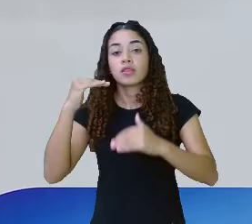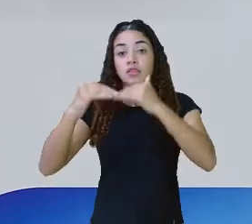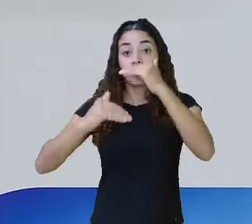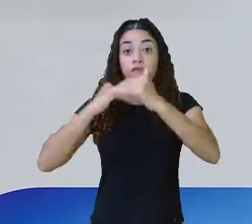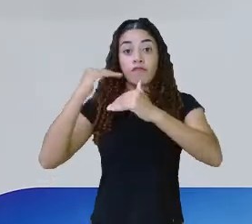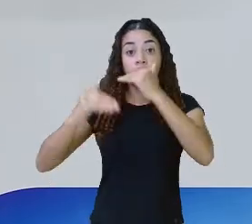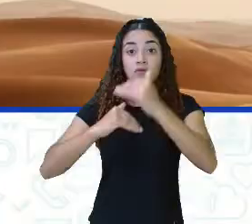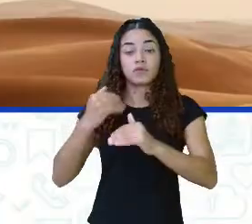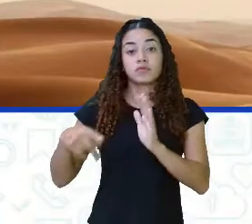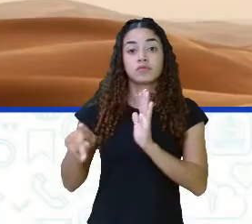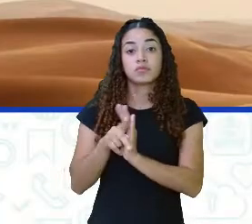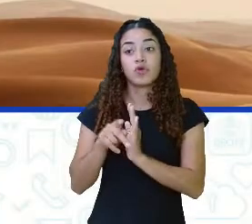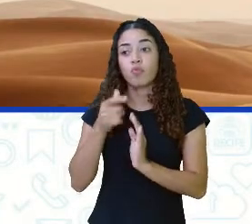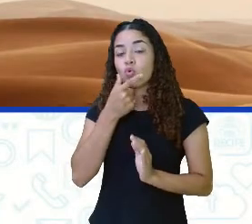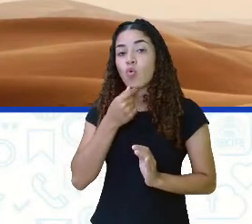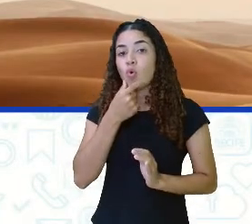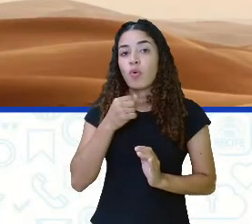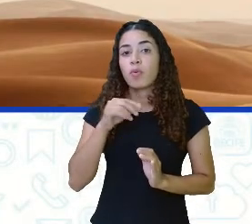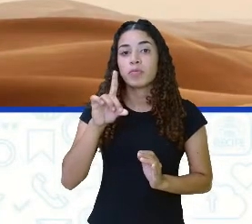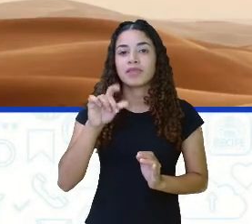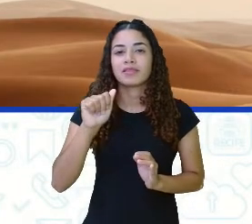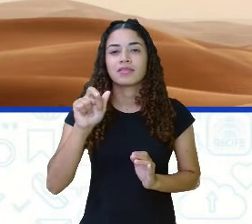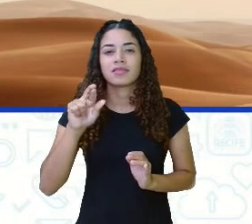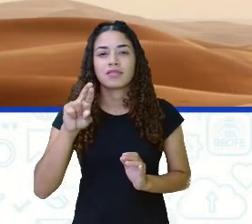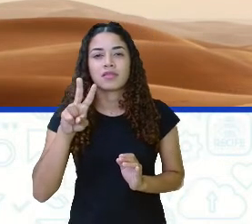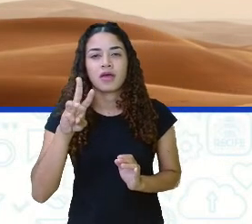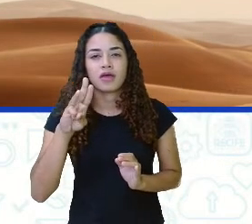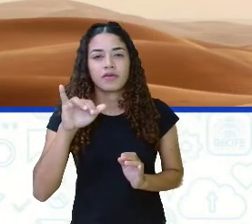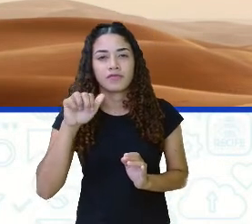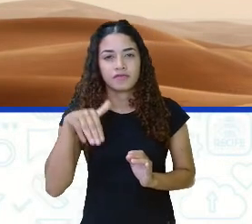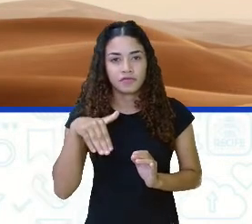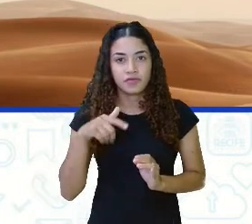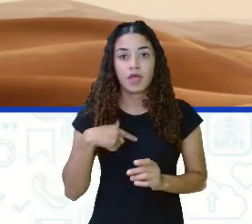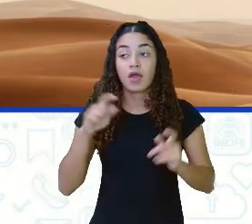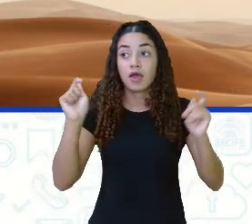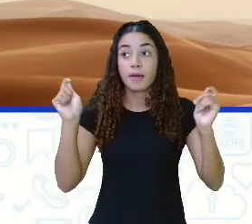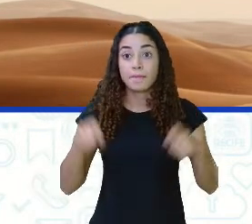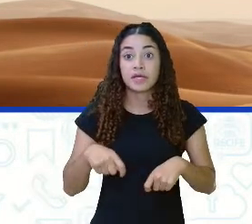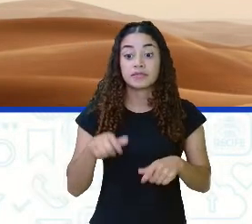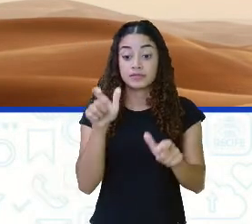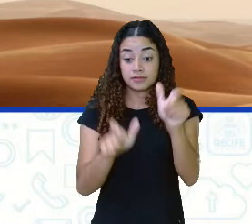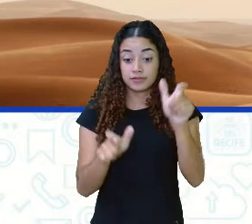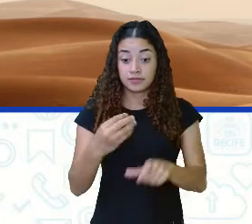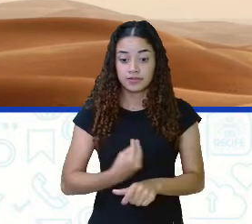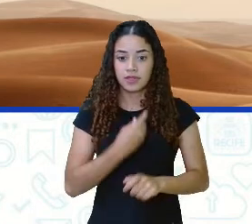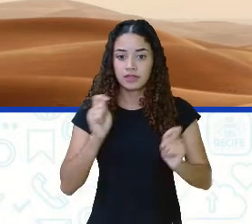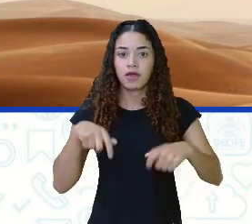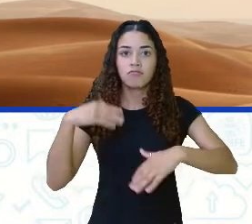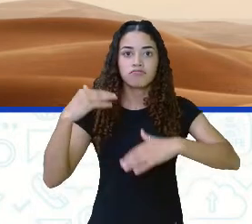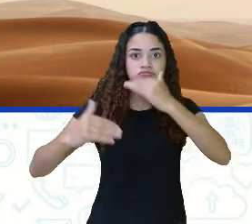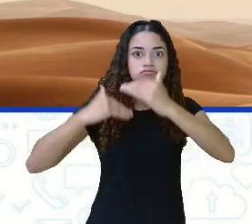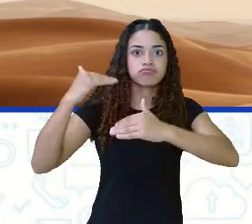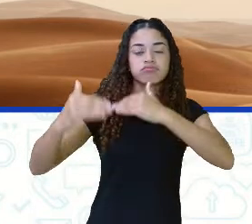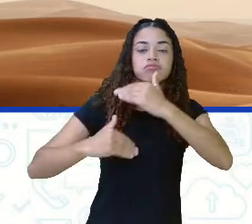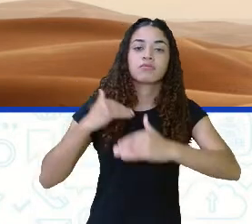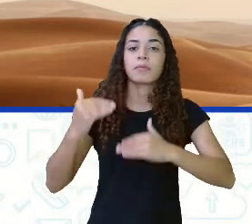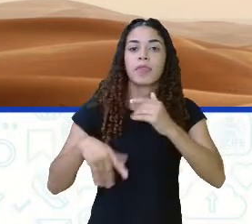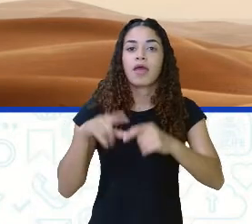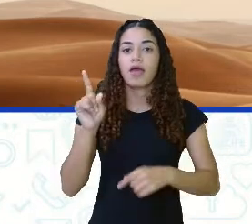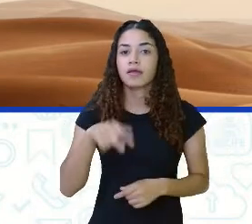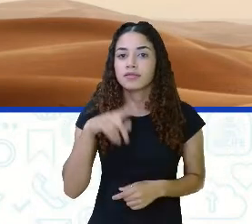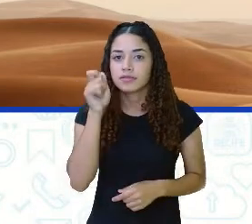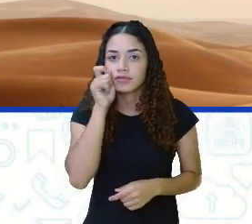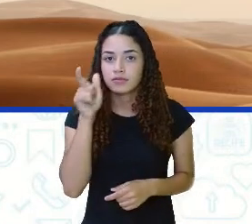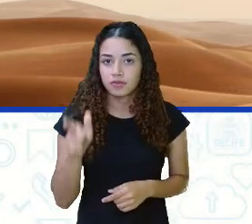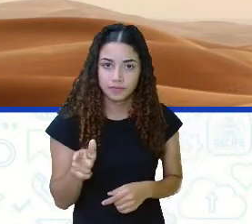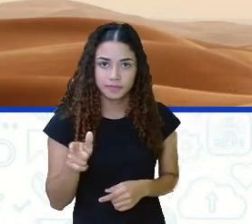Darwin. O que eles viram, né? A capacidade das espécies evoluírem, né? Então, era essa a ideia.